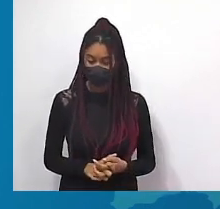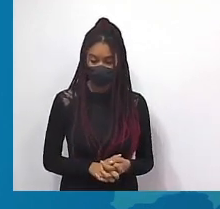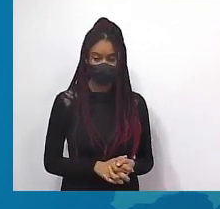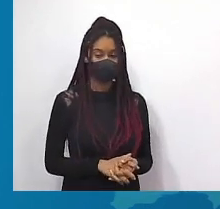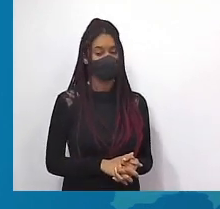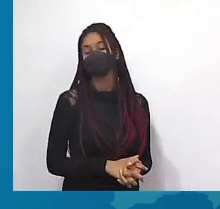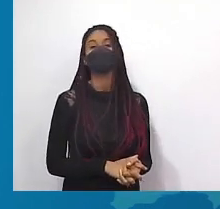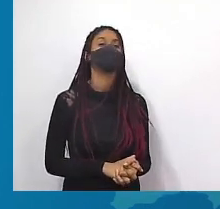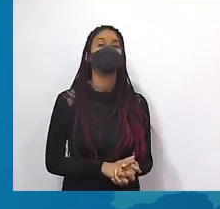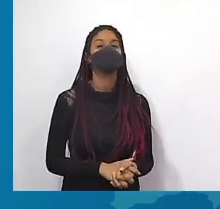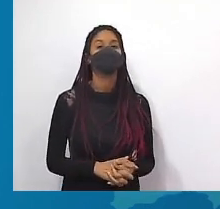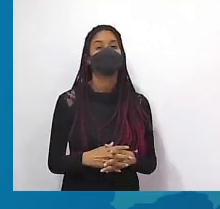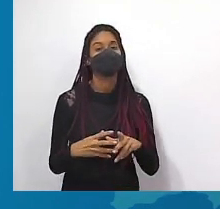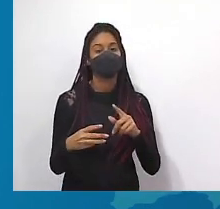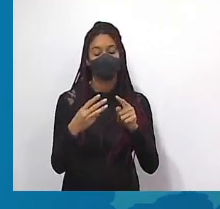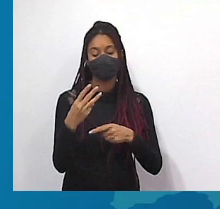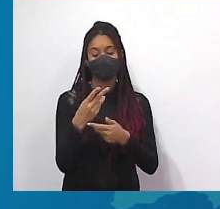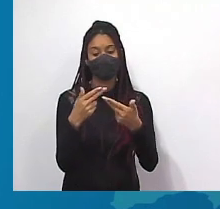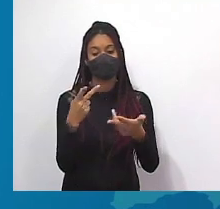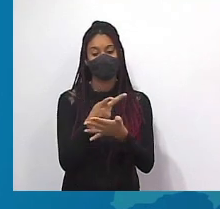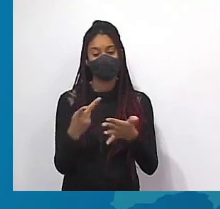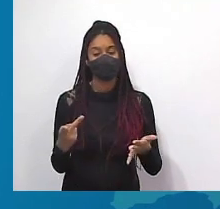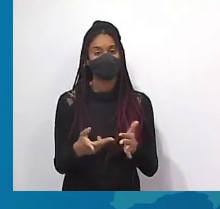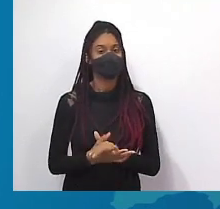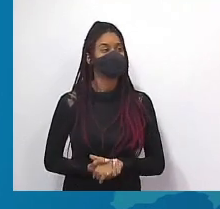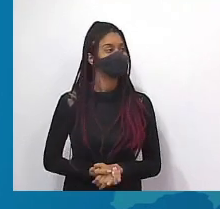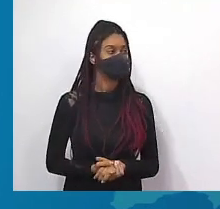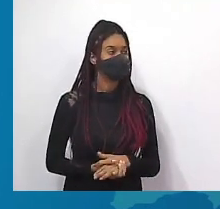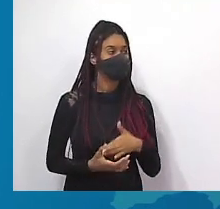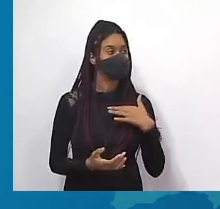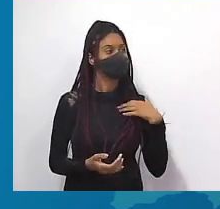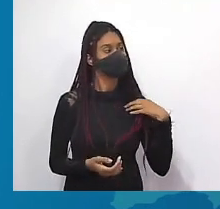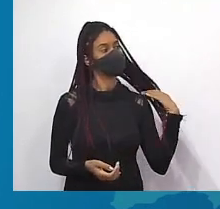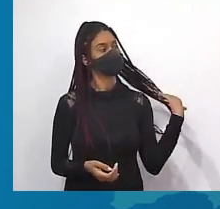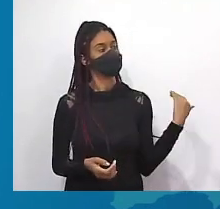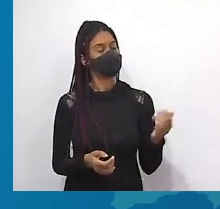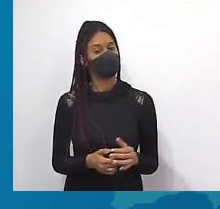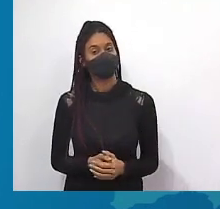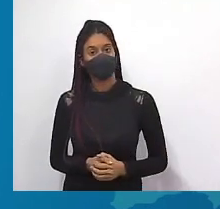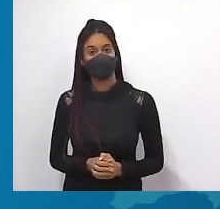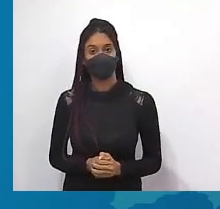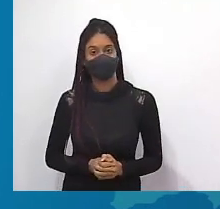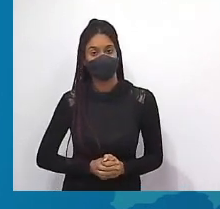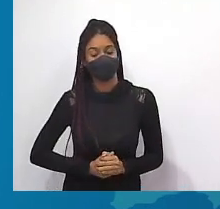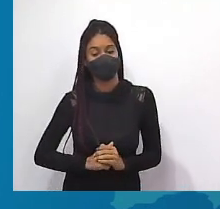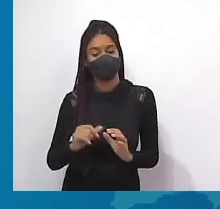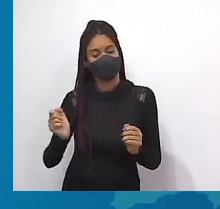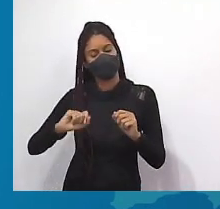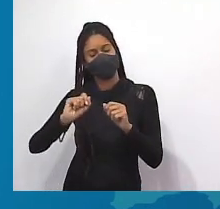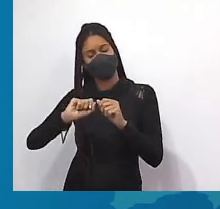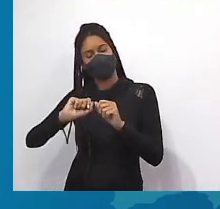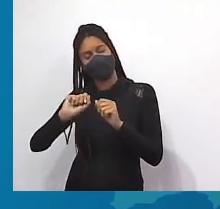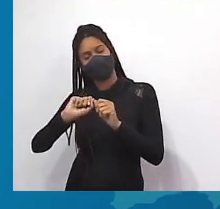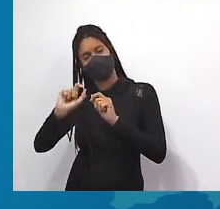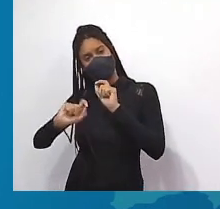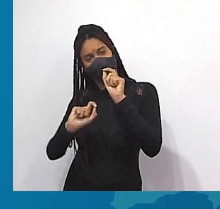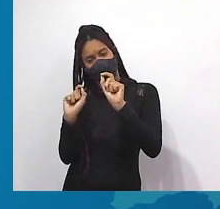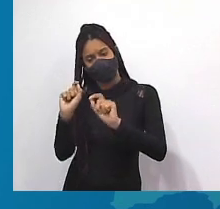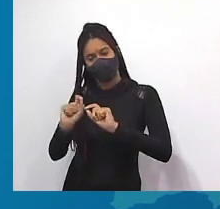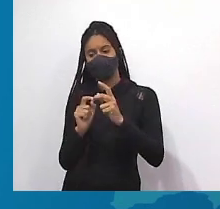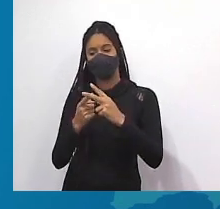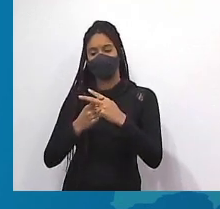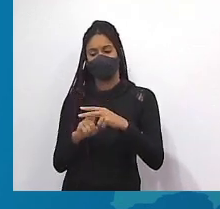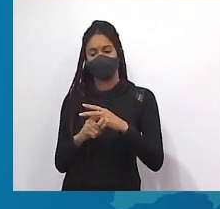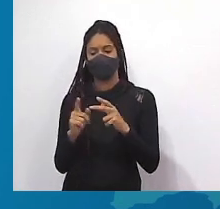Bom, mas são 3 efeitos locais, tá? De até moderada condição de correção. Basta eu